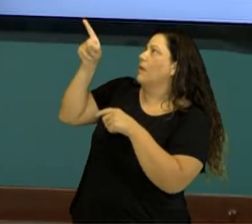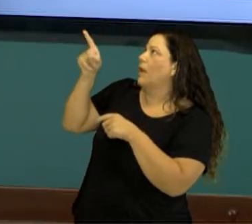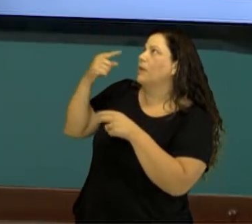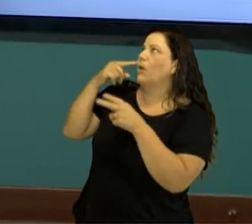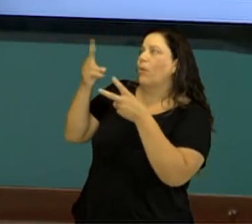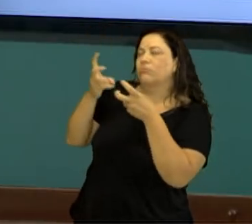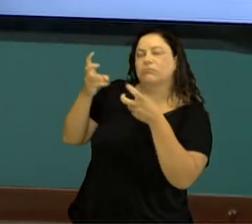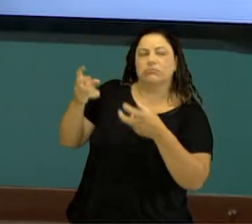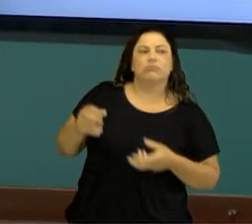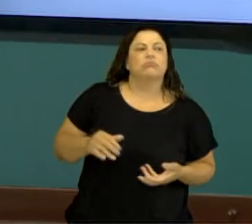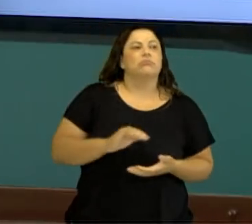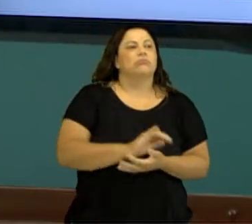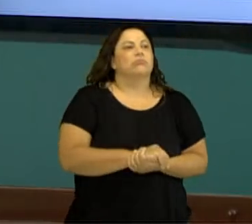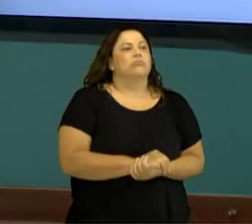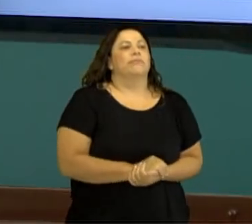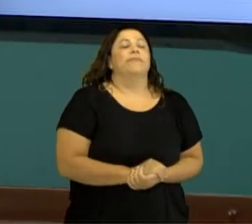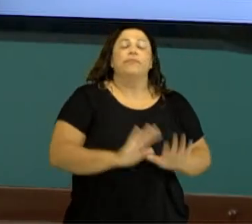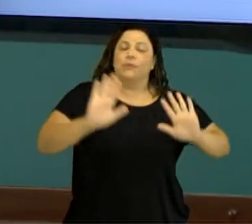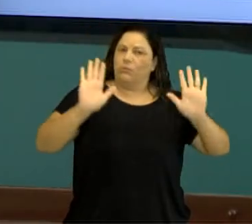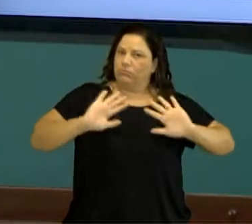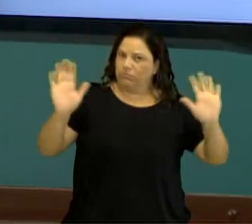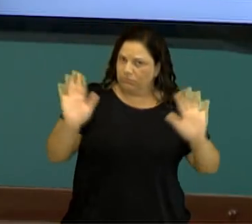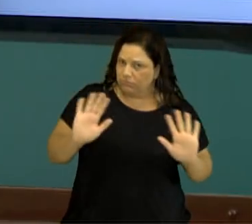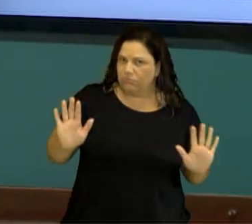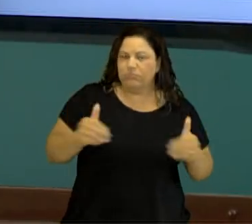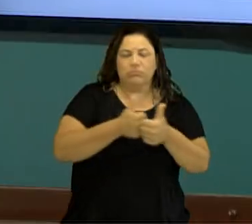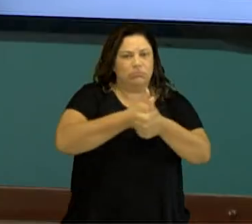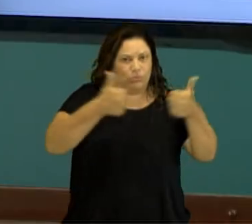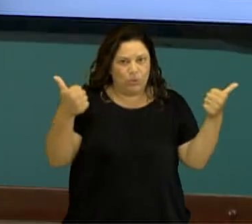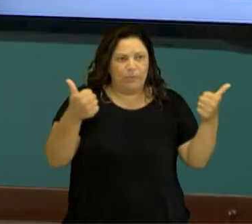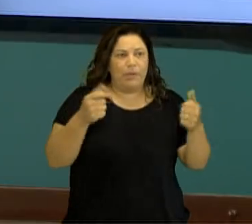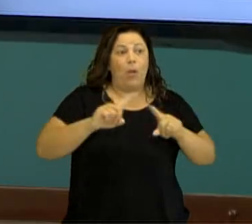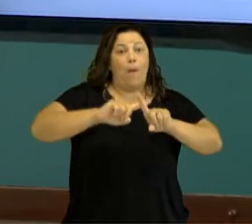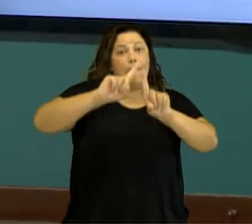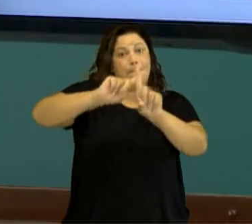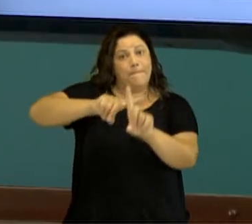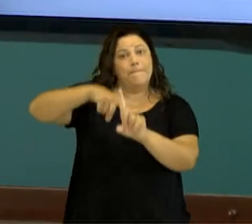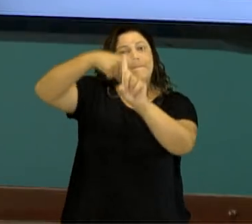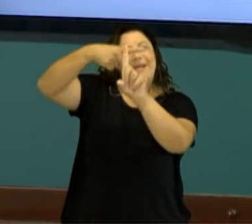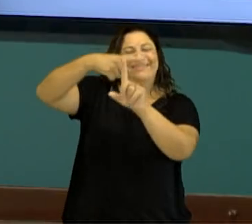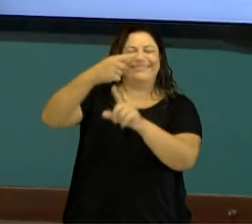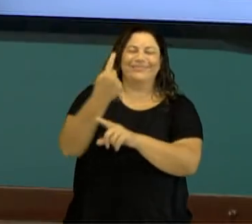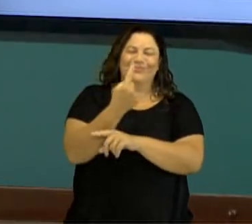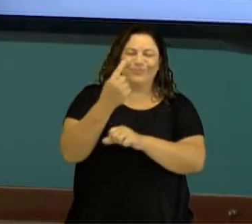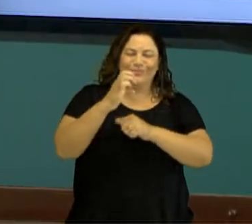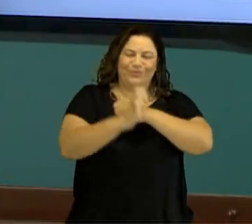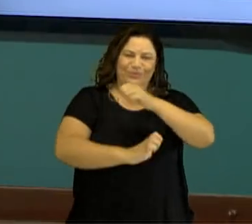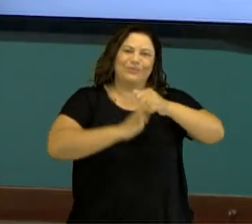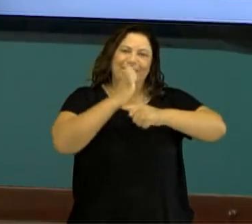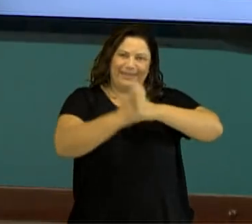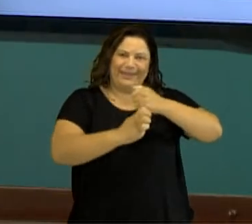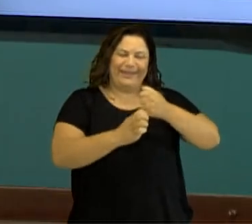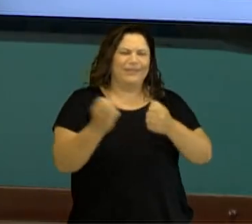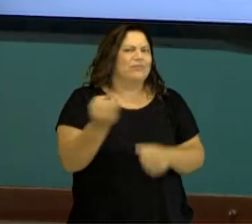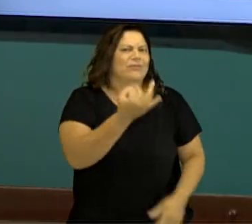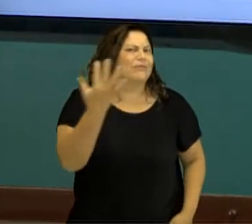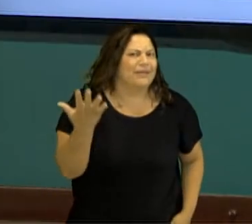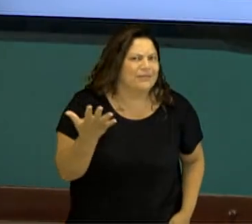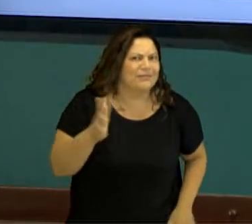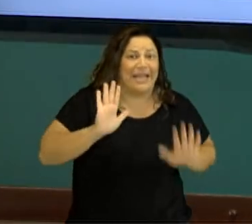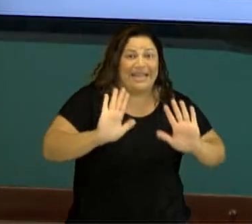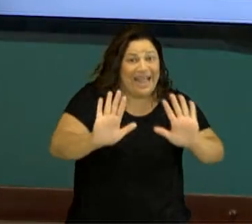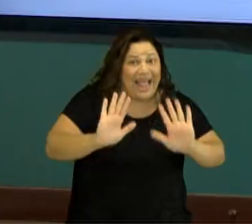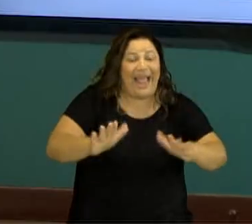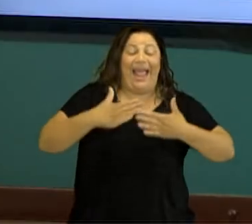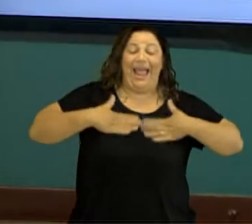Aqui na camada de valência estava tudo normal. Mas ele ganhou um elétron. Quando que ele ganha? Calma, isso é para